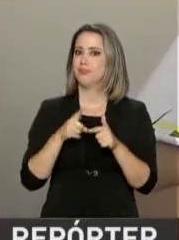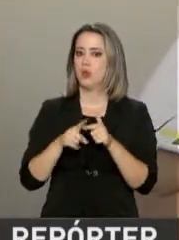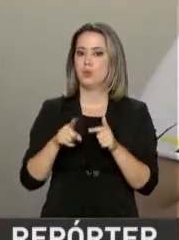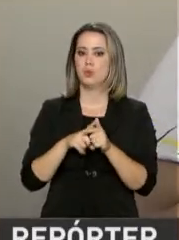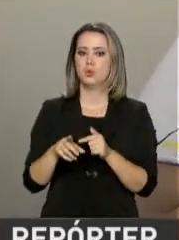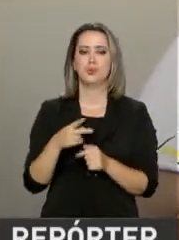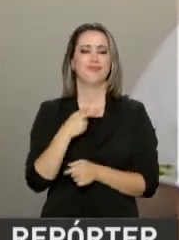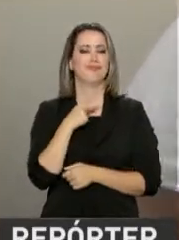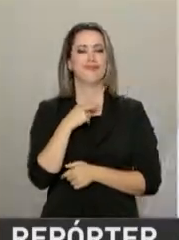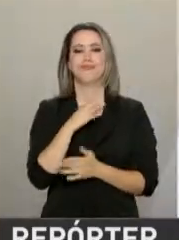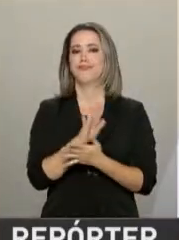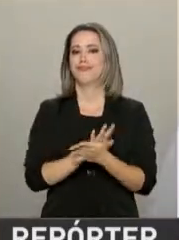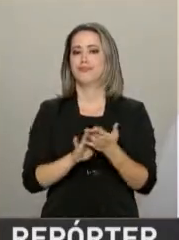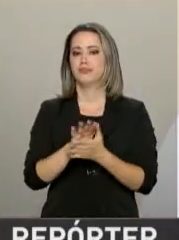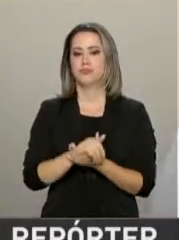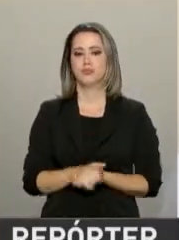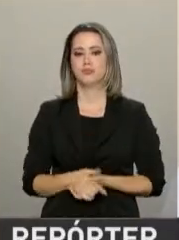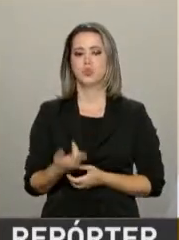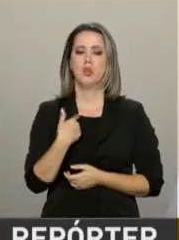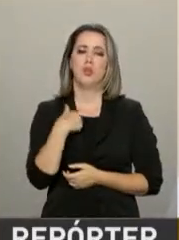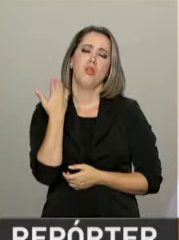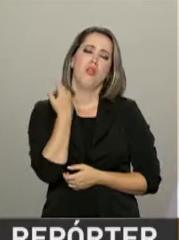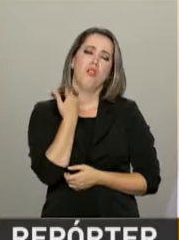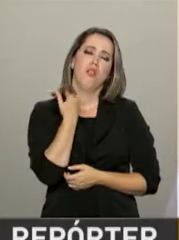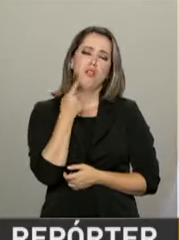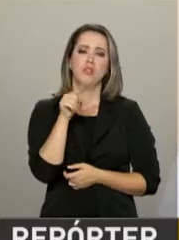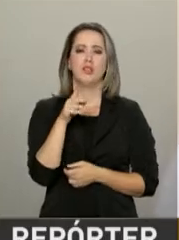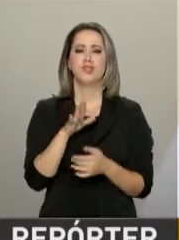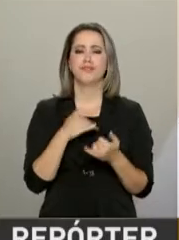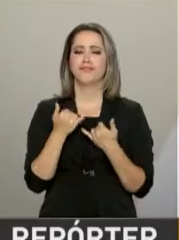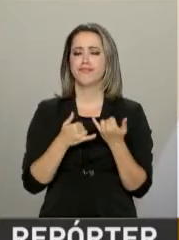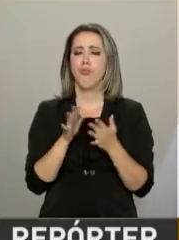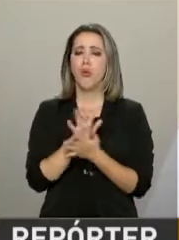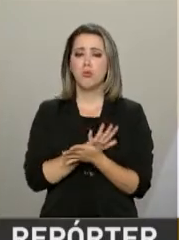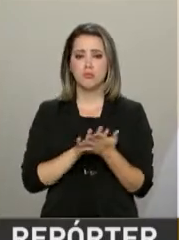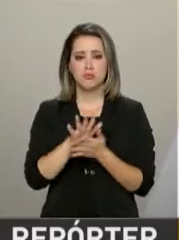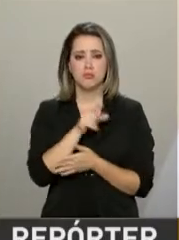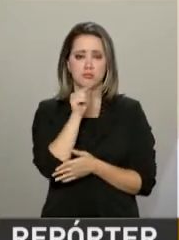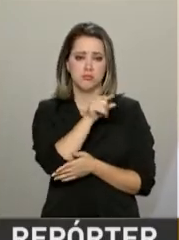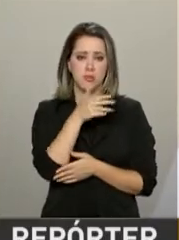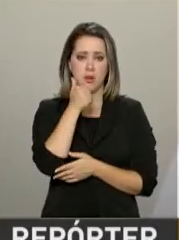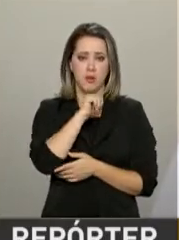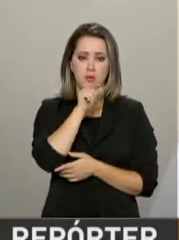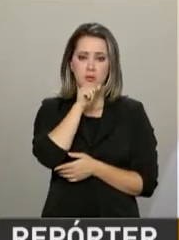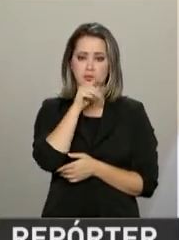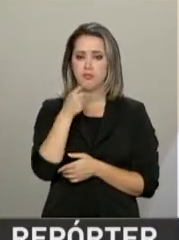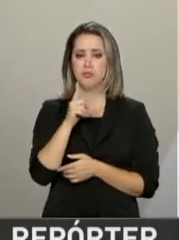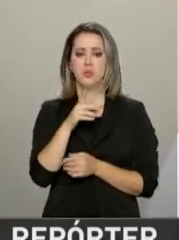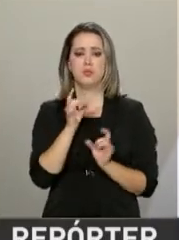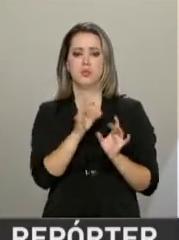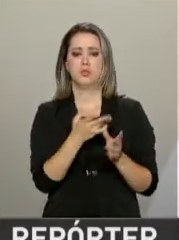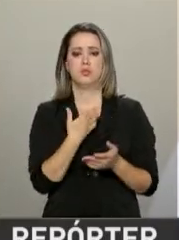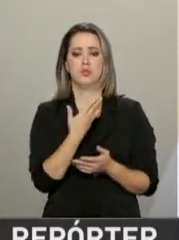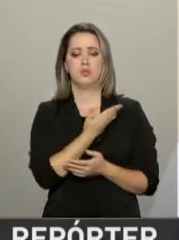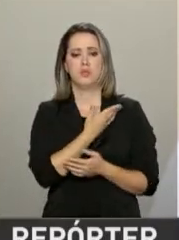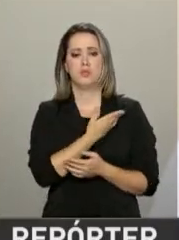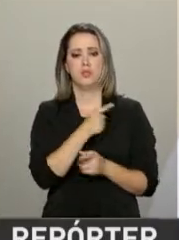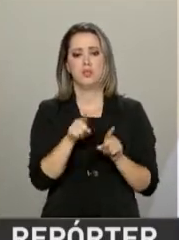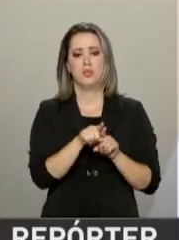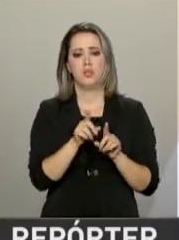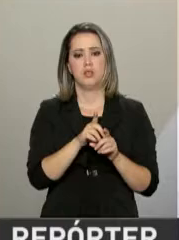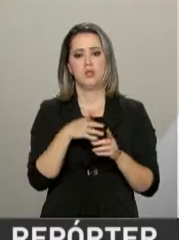pode fazer quase nada fica quem sabe não consigo brincar e amanhã deixa brincar comer